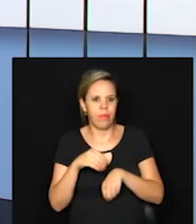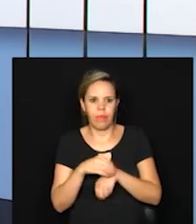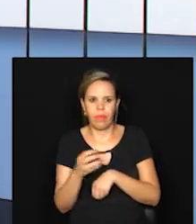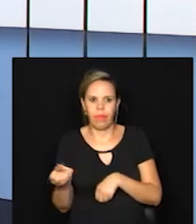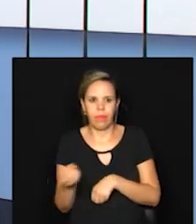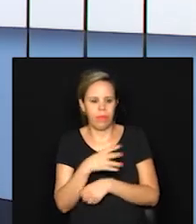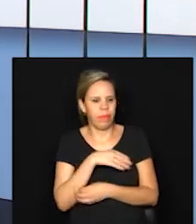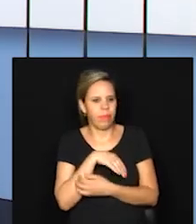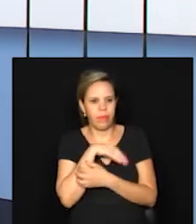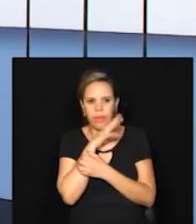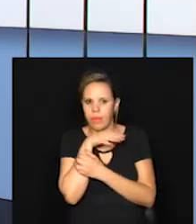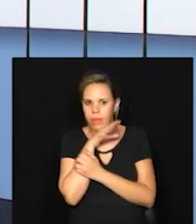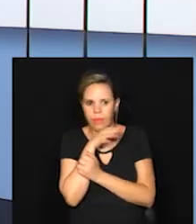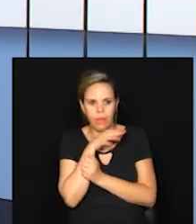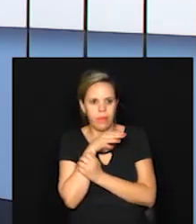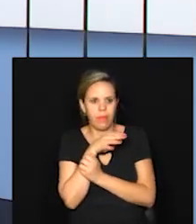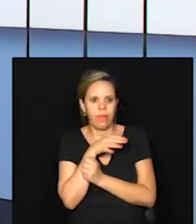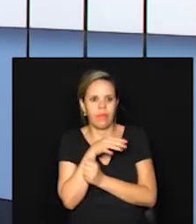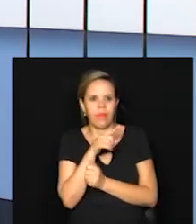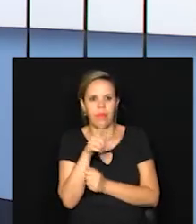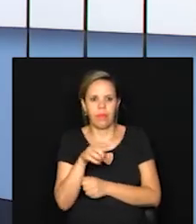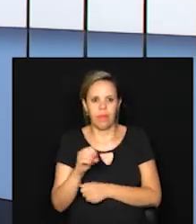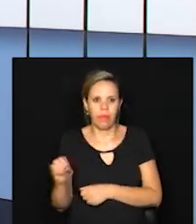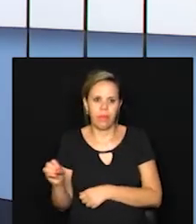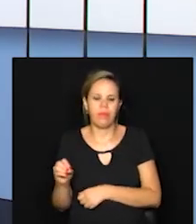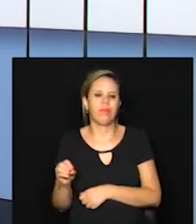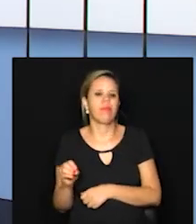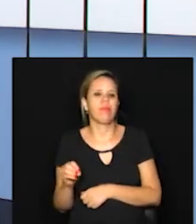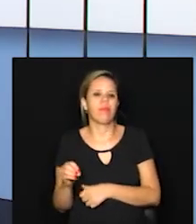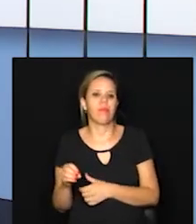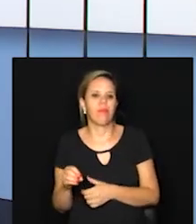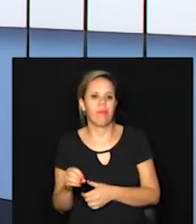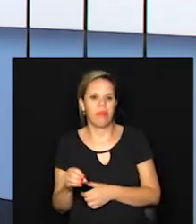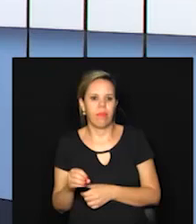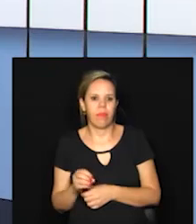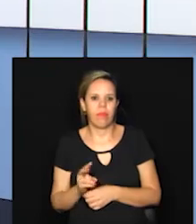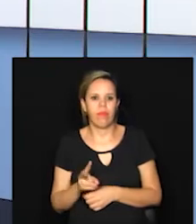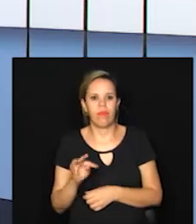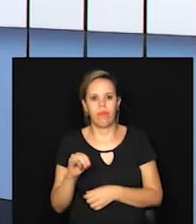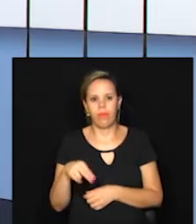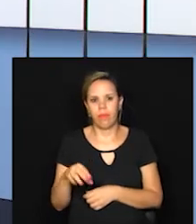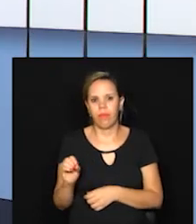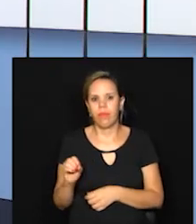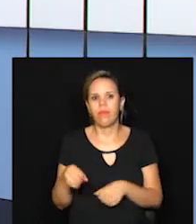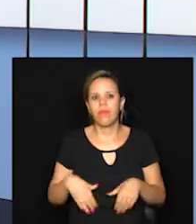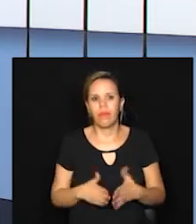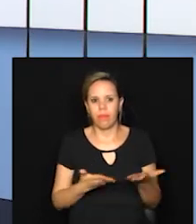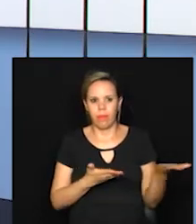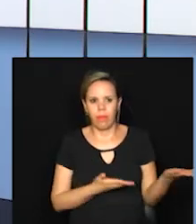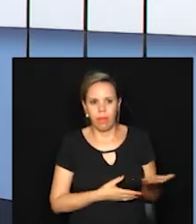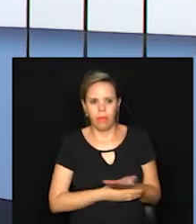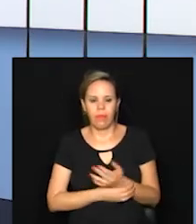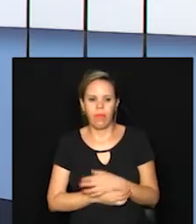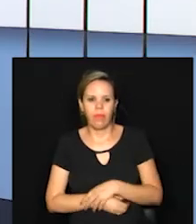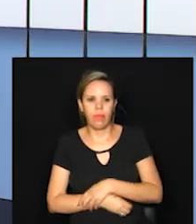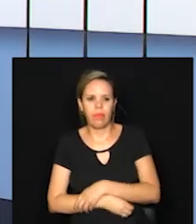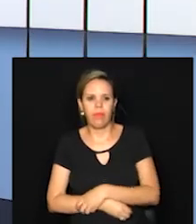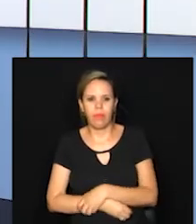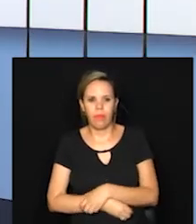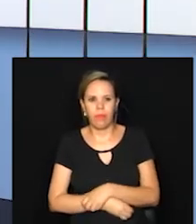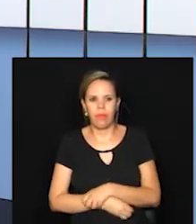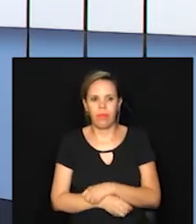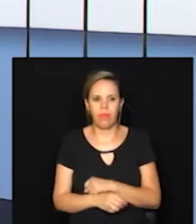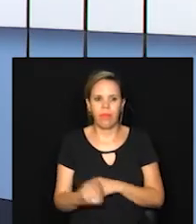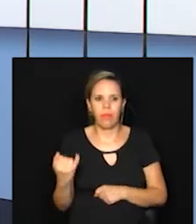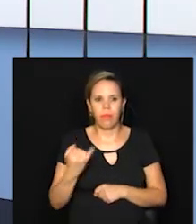novos animais para o zoo do bosque, mas o Tinoco, ele nasceu no bosque, ok? Então, é